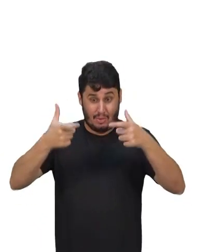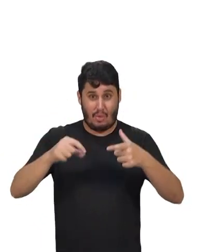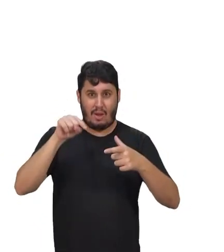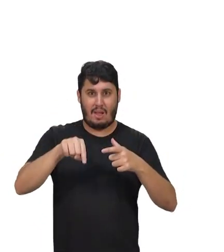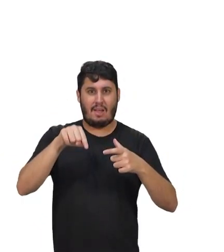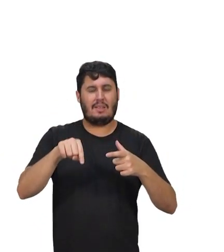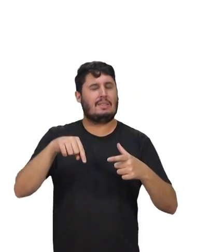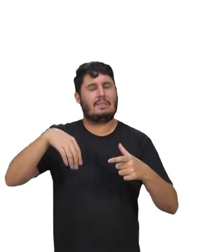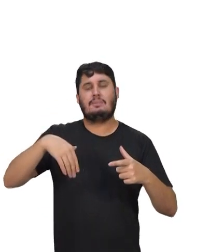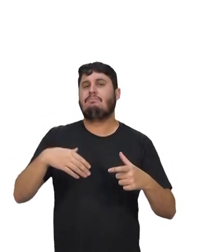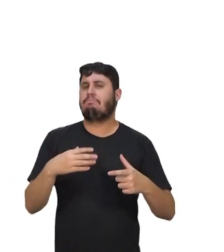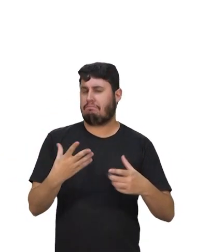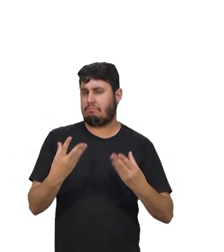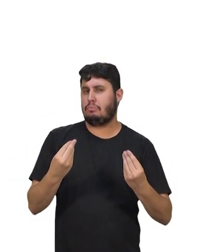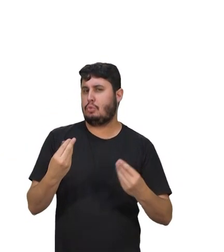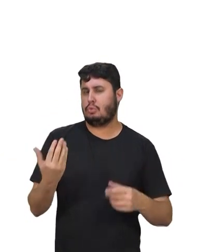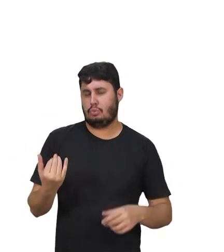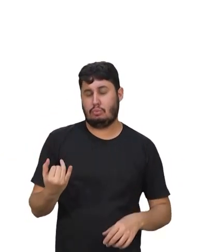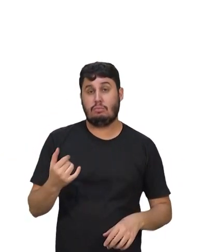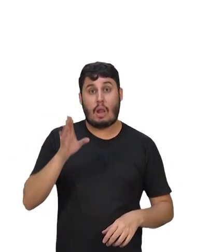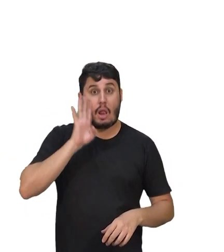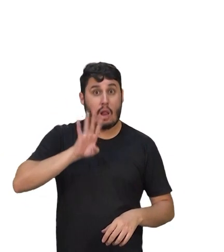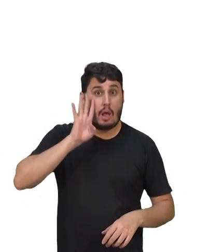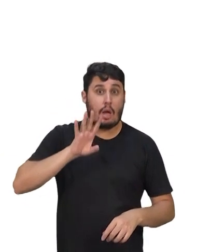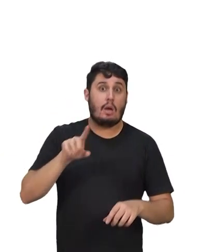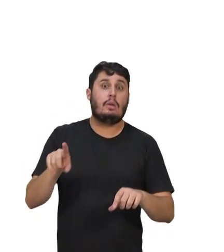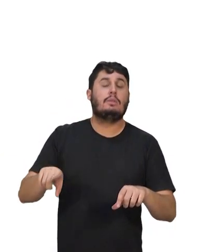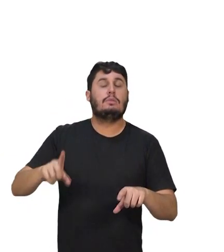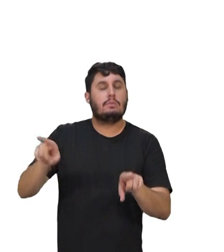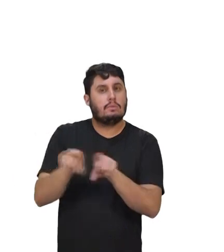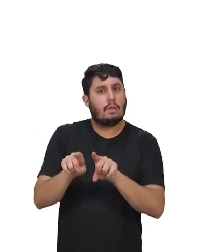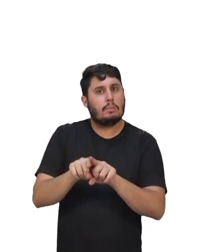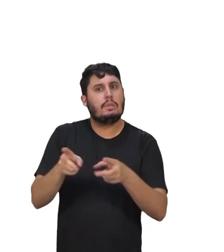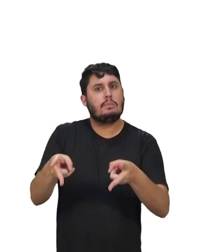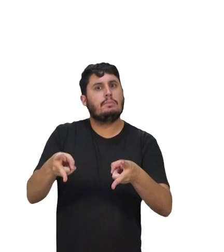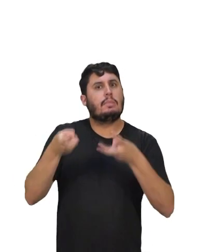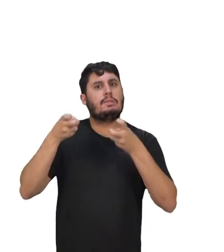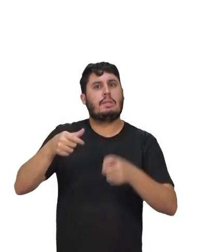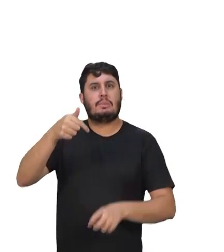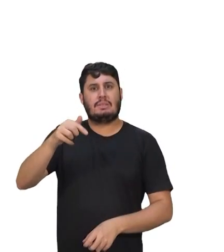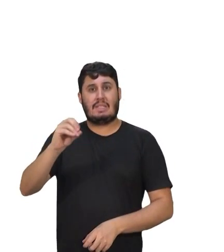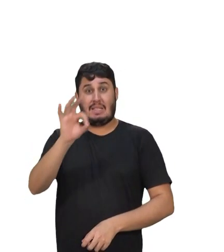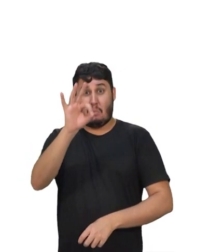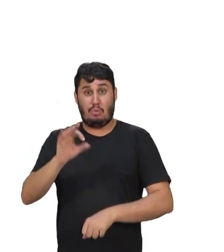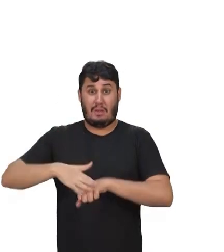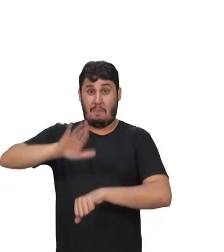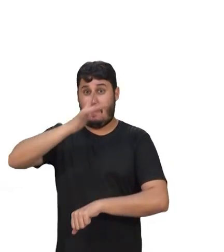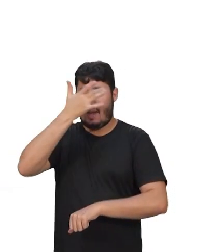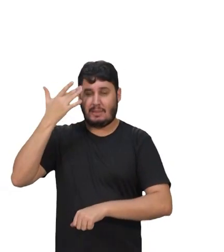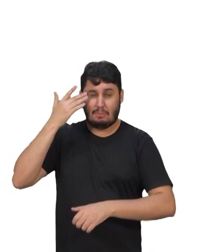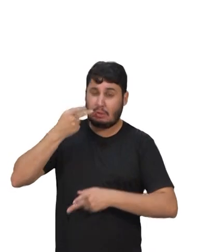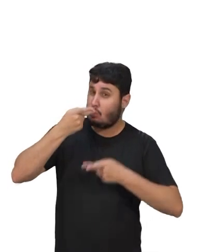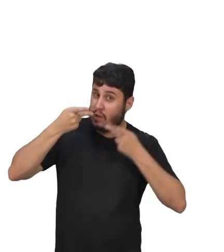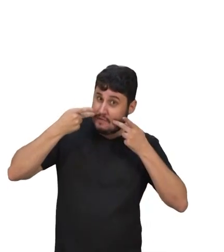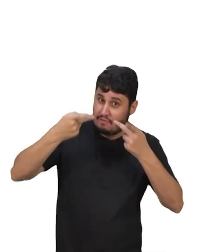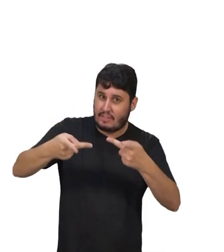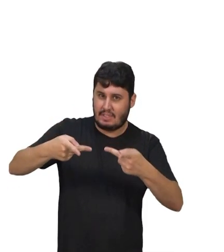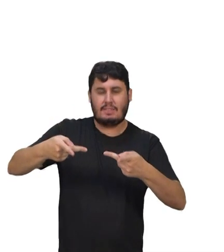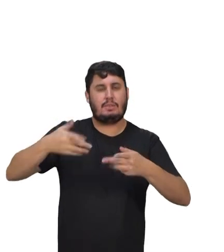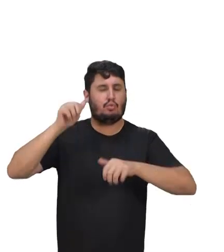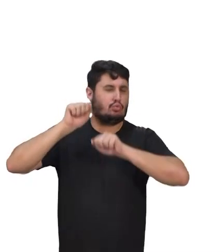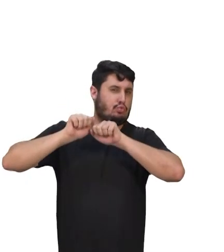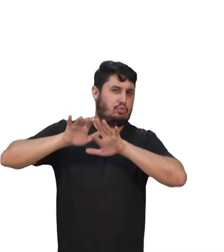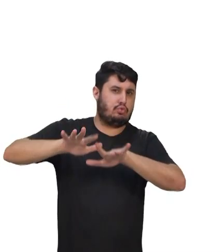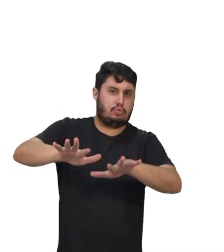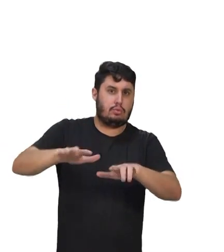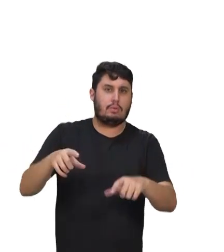A Câmara Nacional de Turismo considera que Machu Picchu significa 70% das entradas por turismo no Peru, já que cada